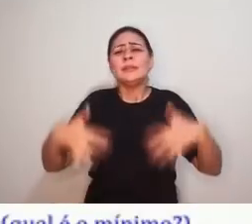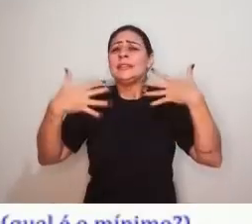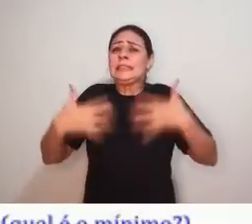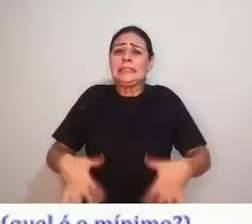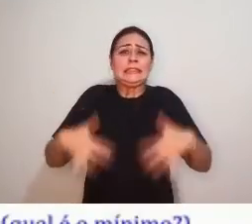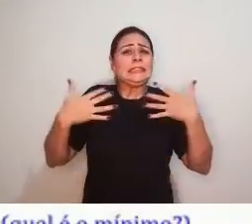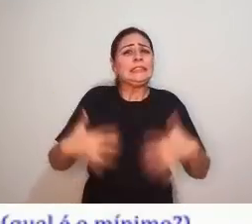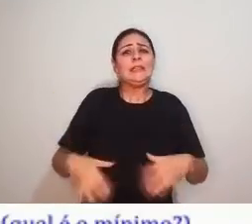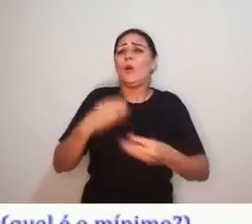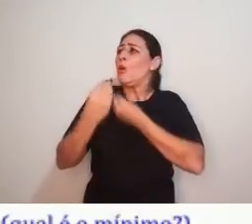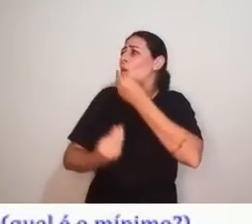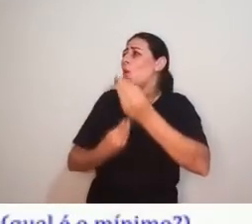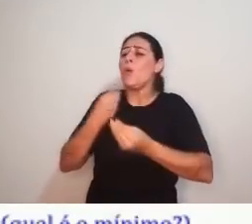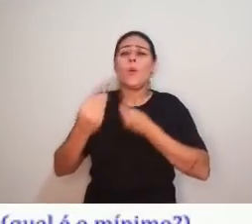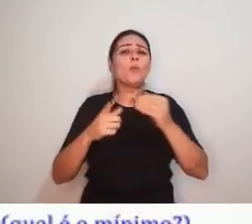imenso